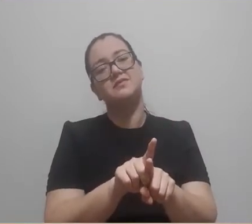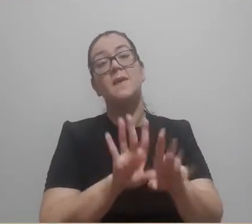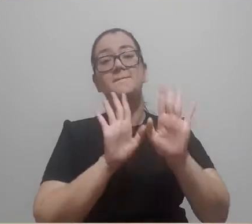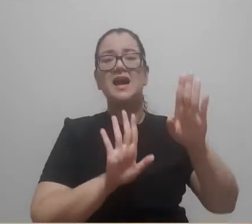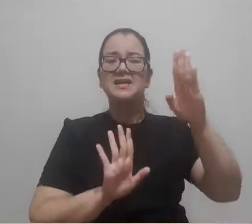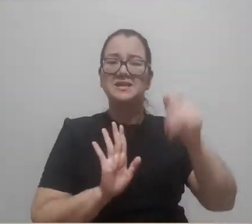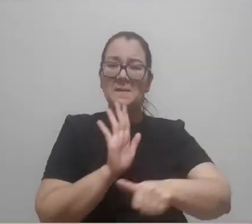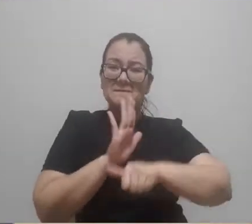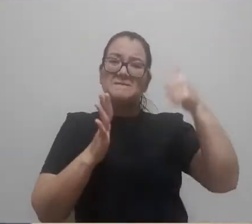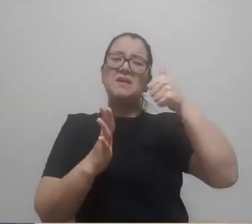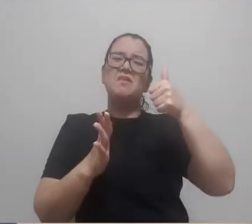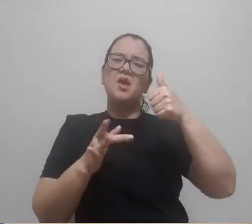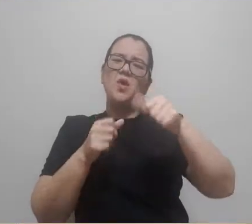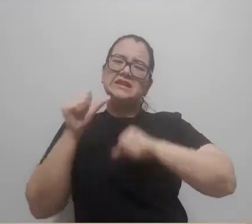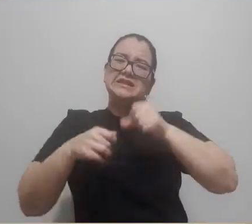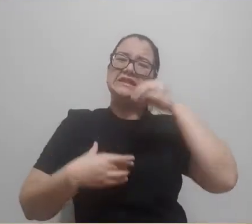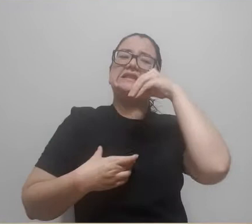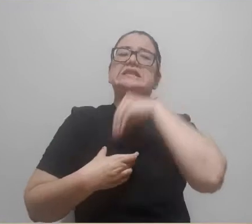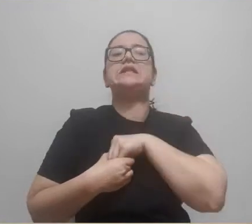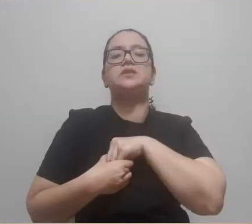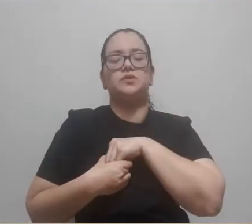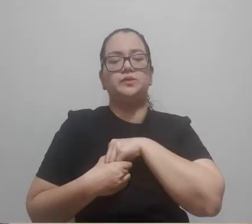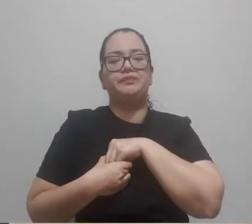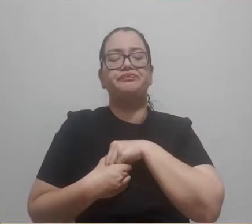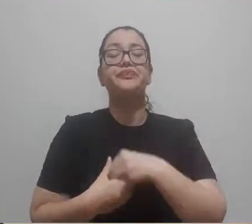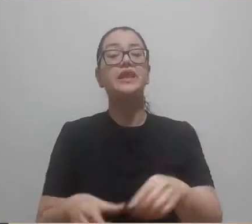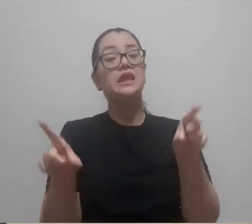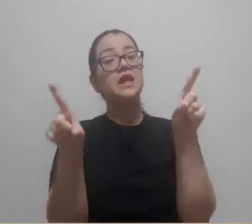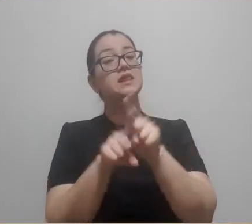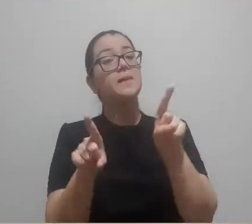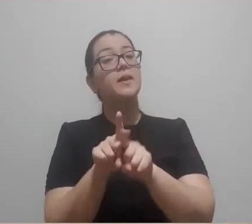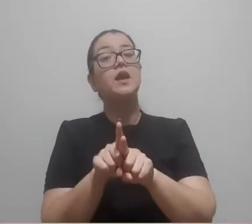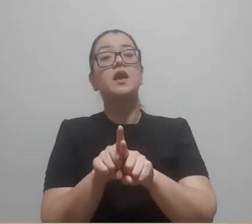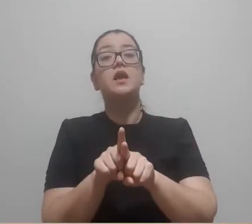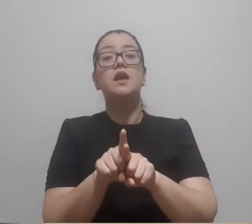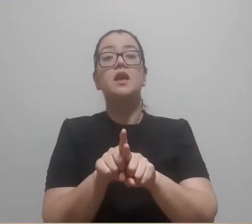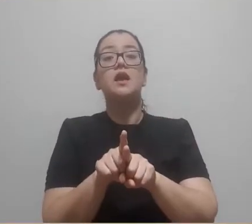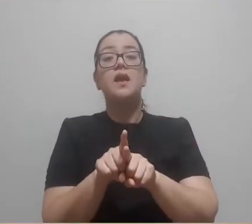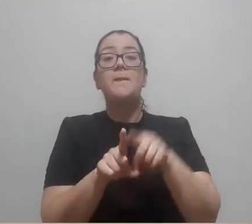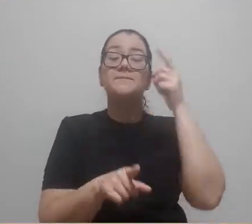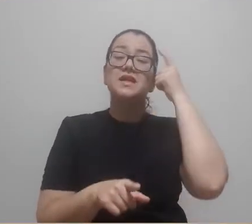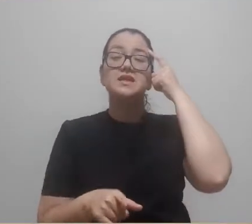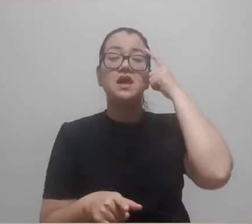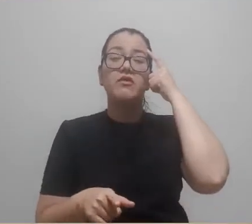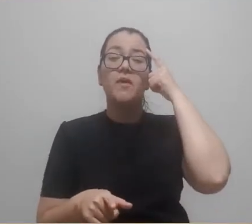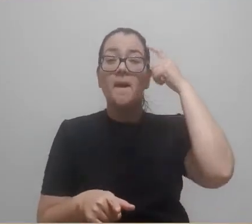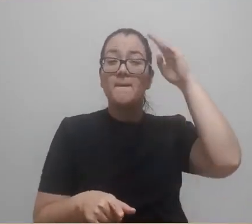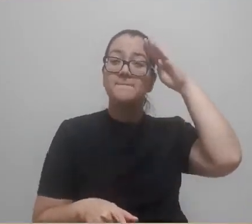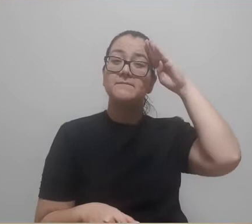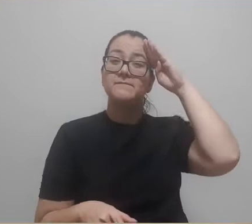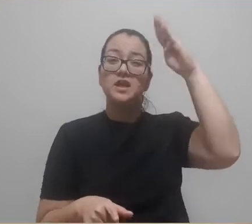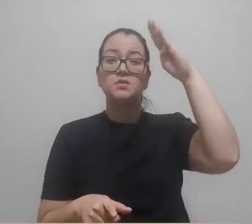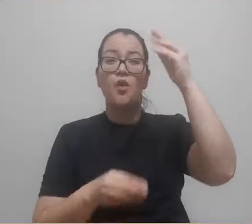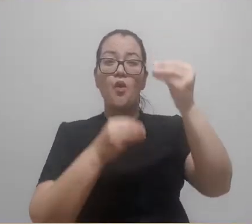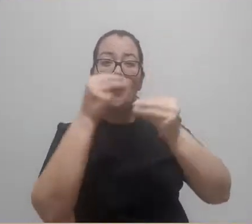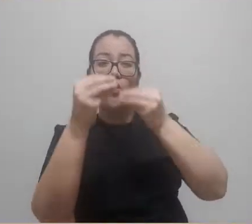de viverem nesse contexto, eles davam mais importância aos aspectos cerimoniais da lei do que os aspectos morais.